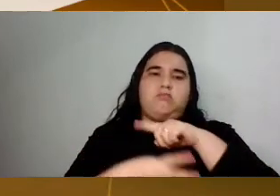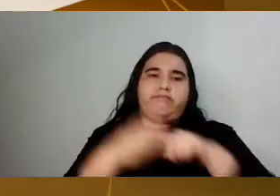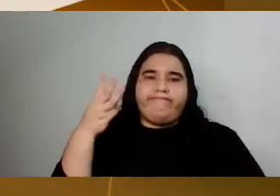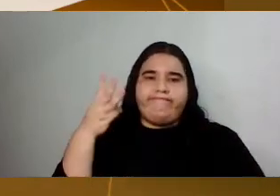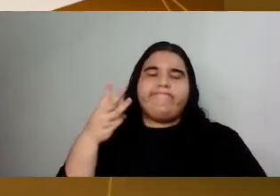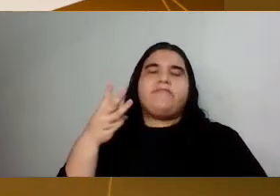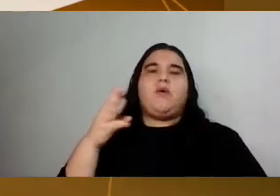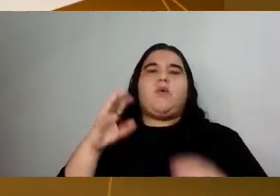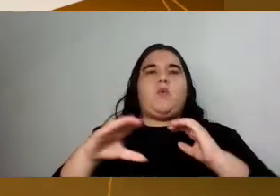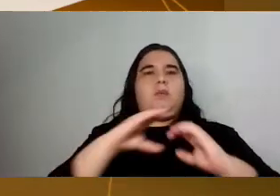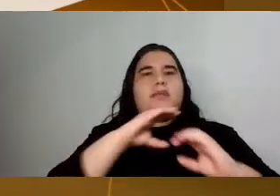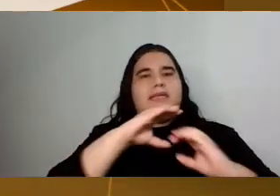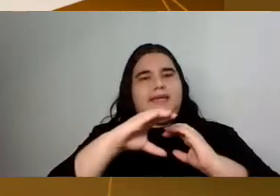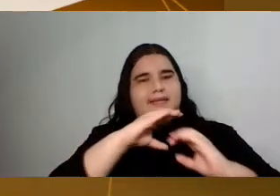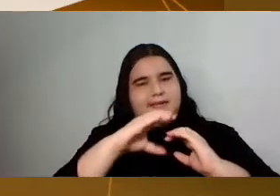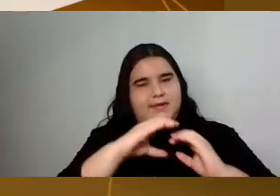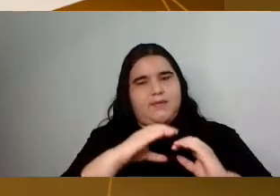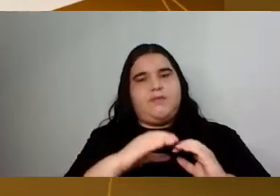assim.